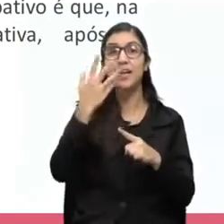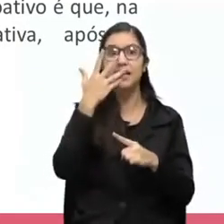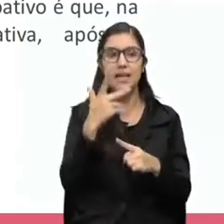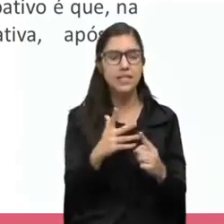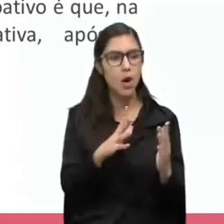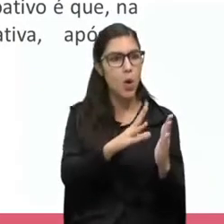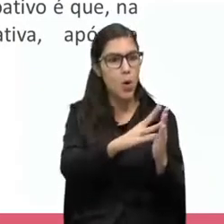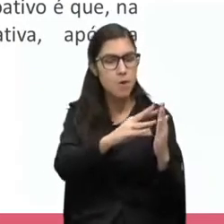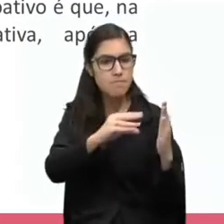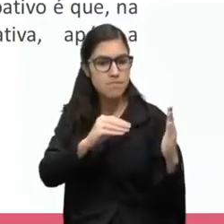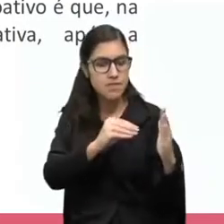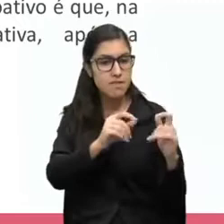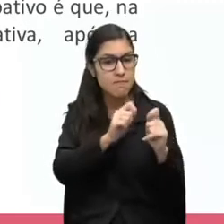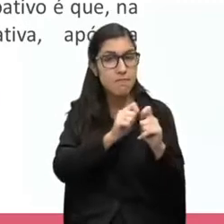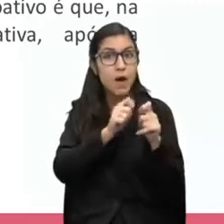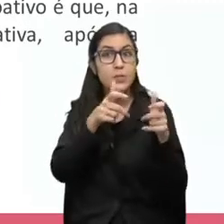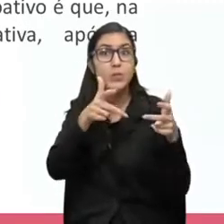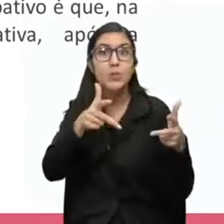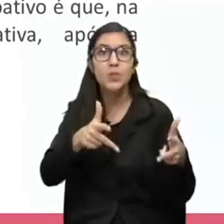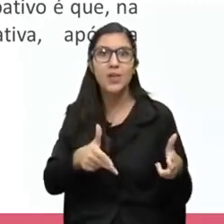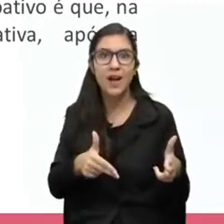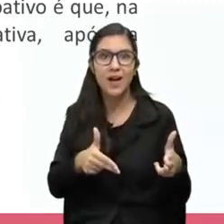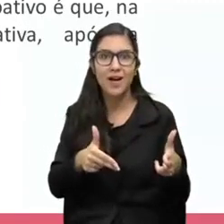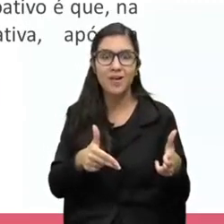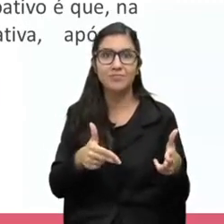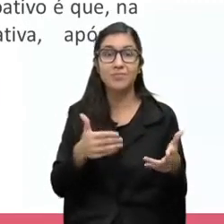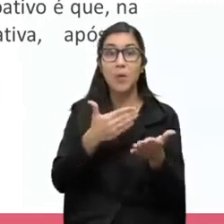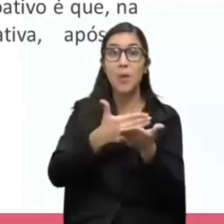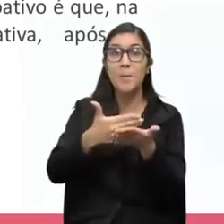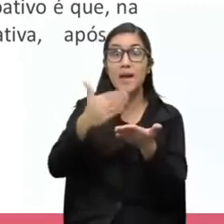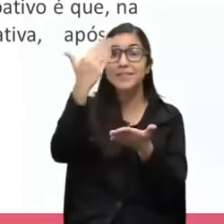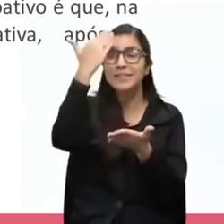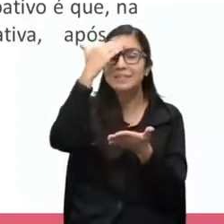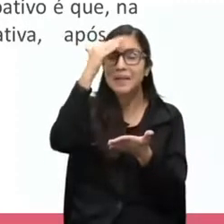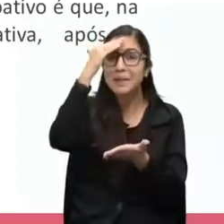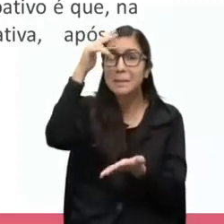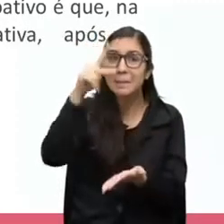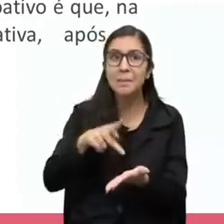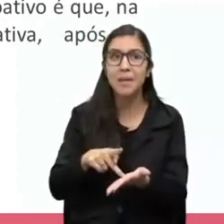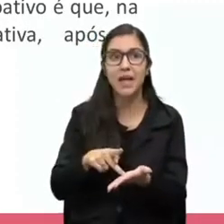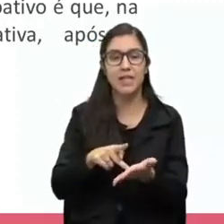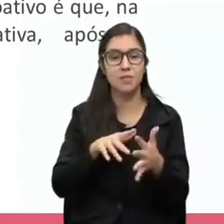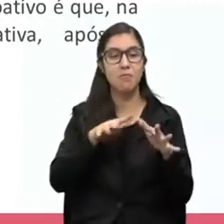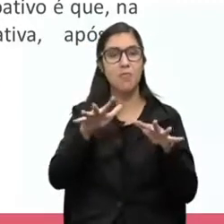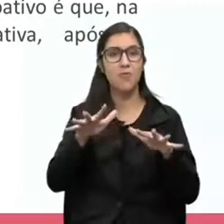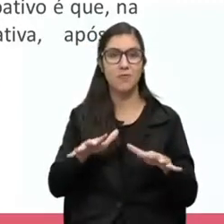recriar. Então, é nesse momento que ela começa a compreender realmente esse